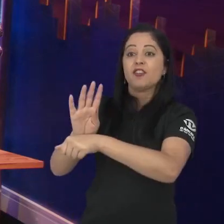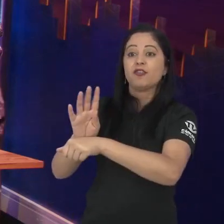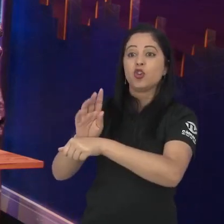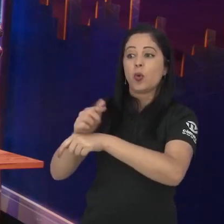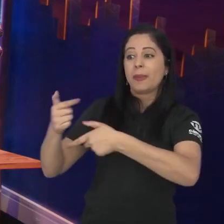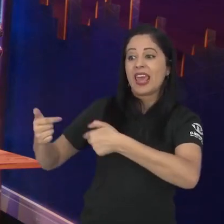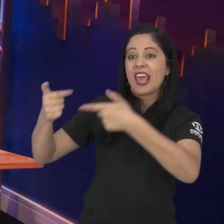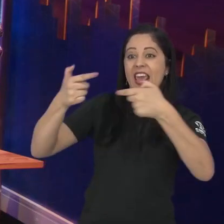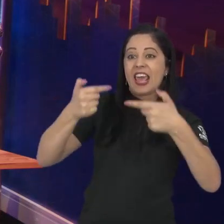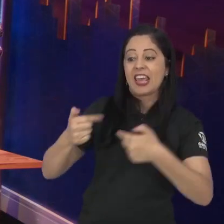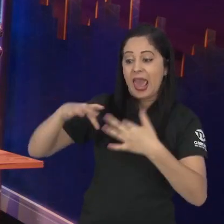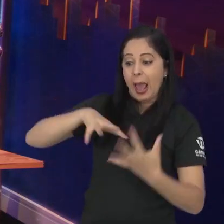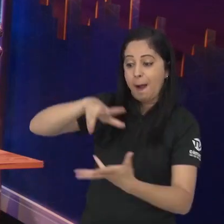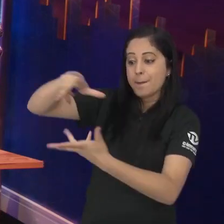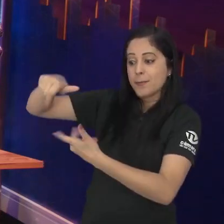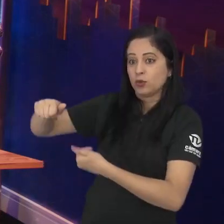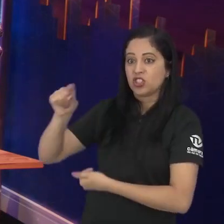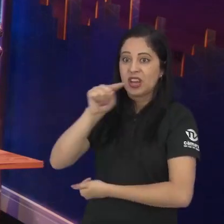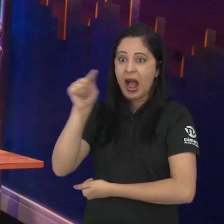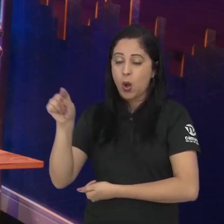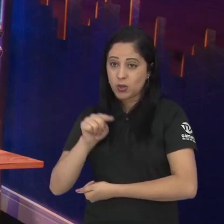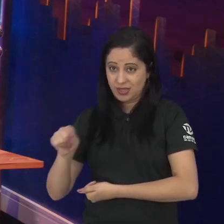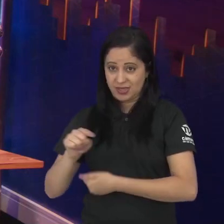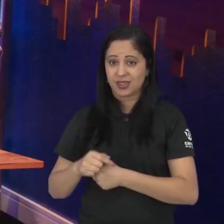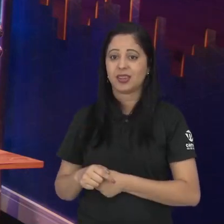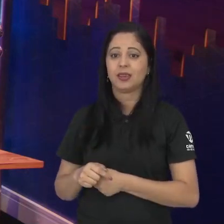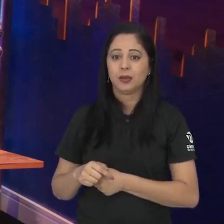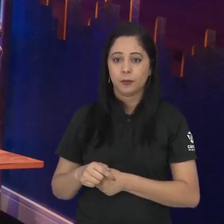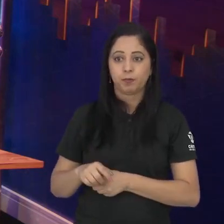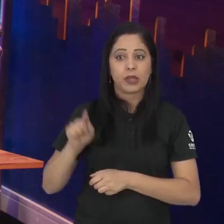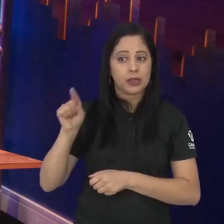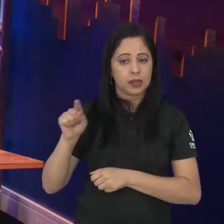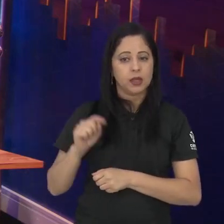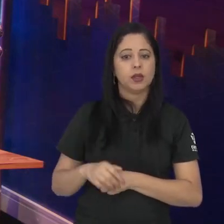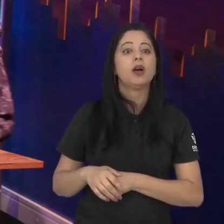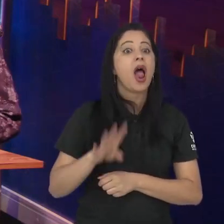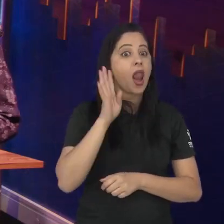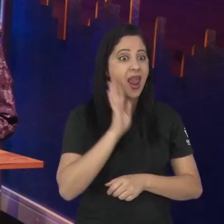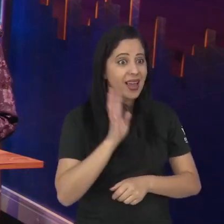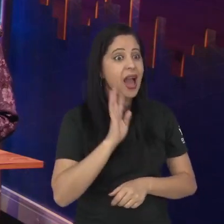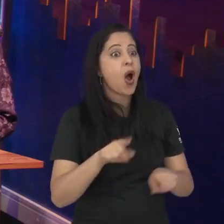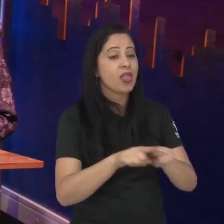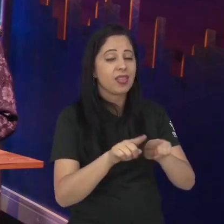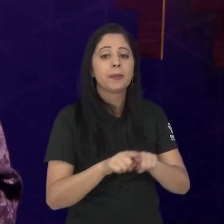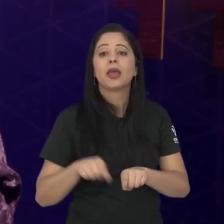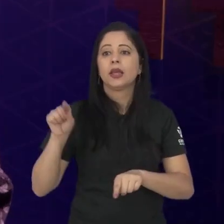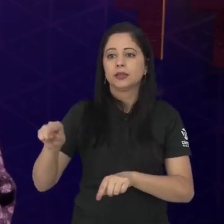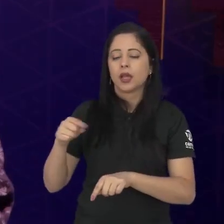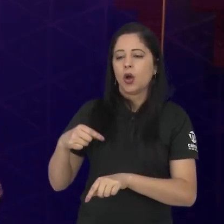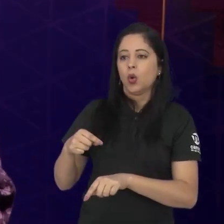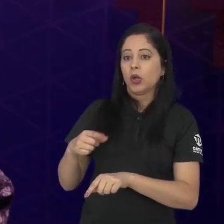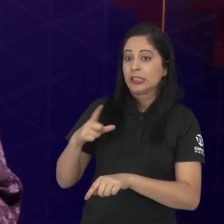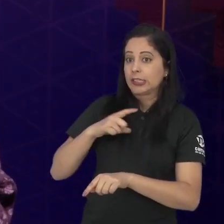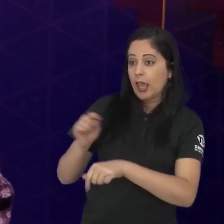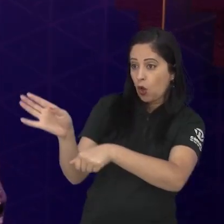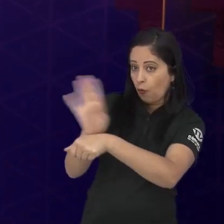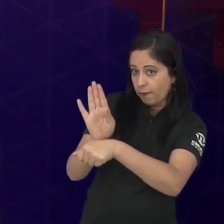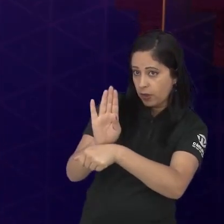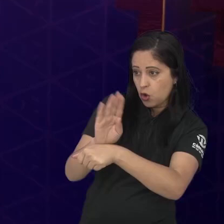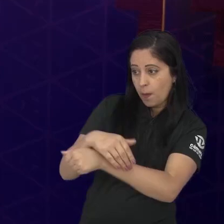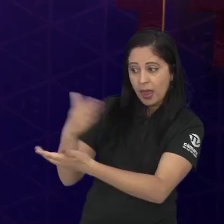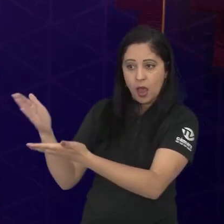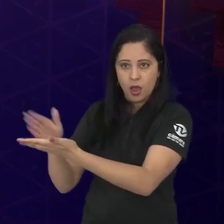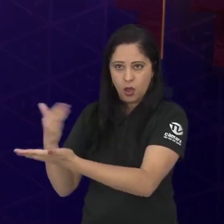pra falar de pandemia. De pandemia. E no Guerra Mundial Z do filme e o livro, porque eu fui pesquisar e